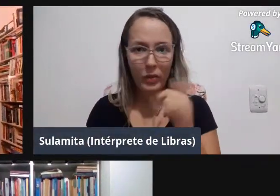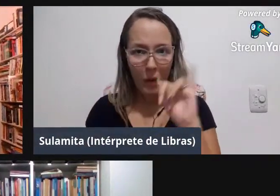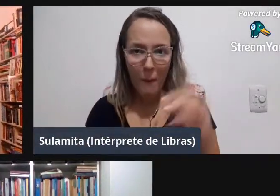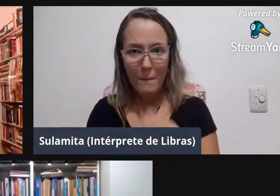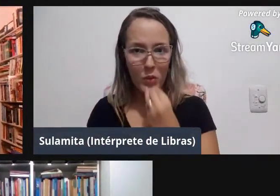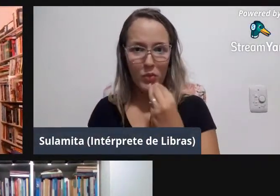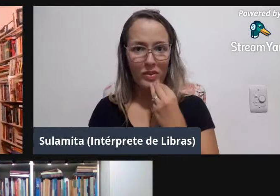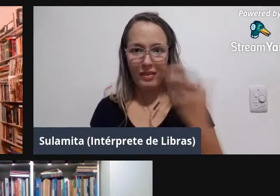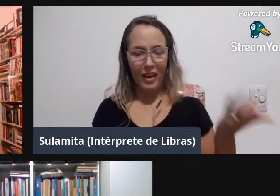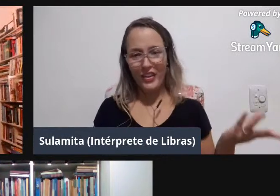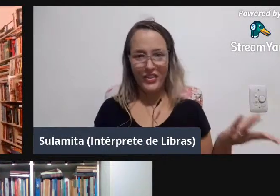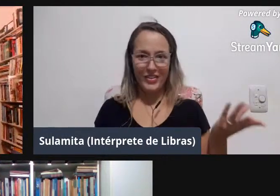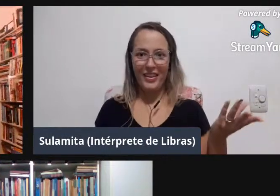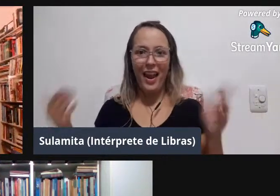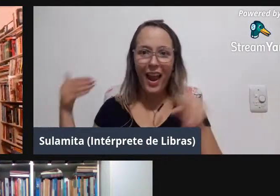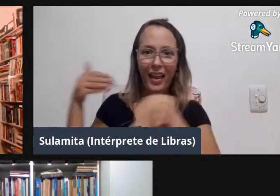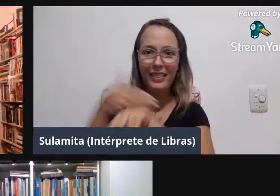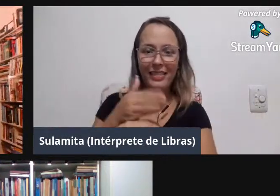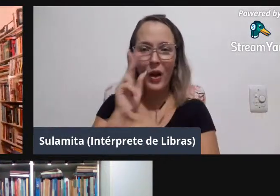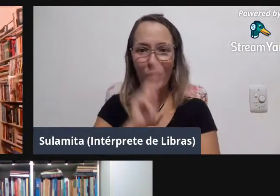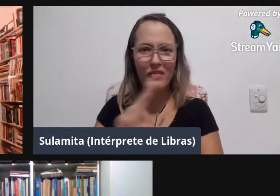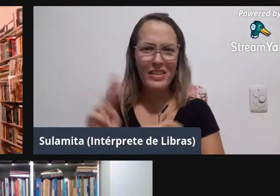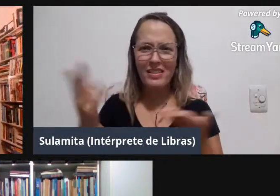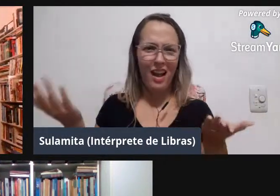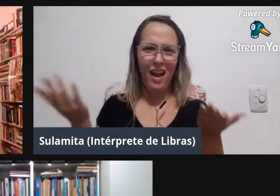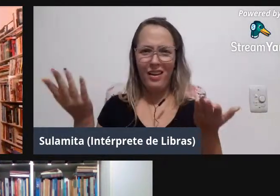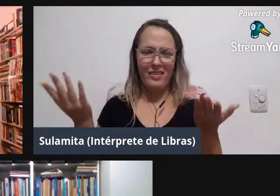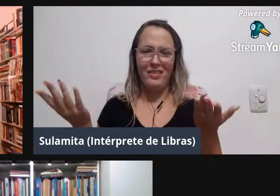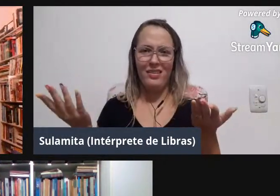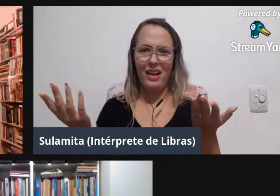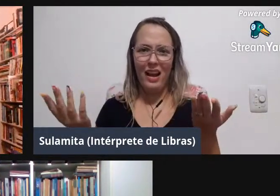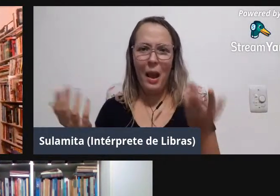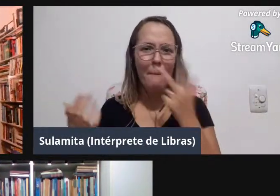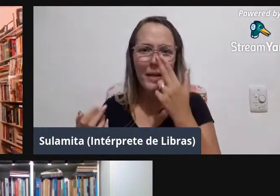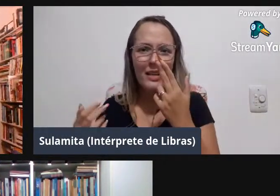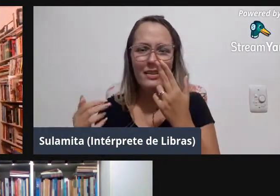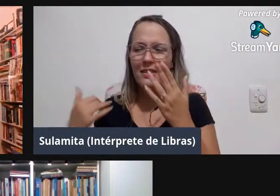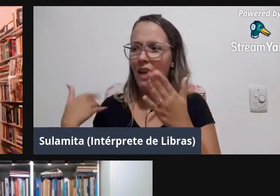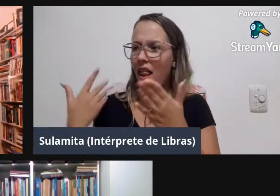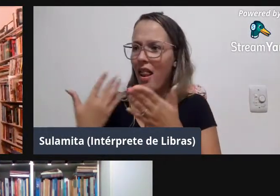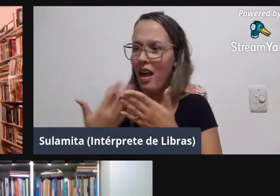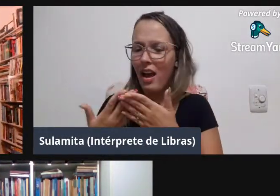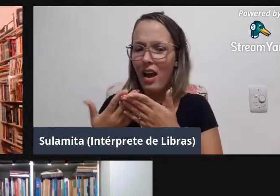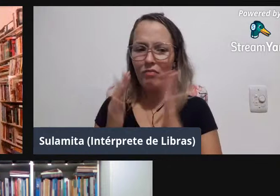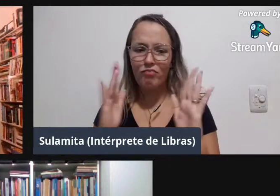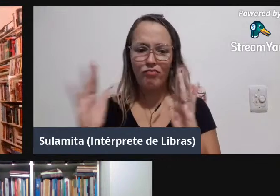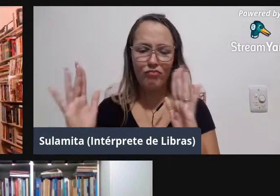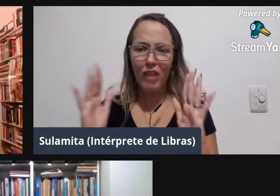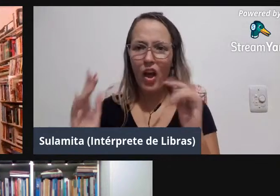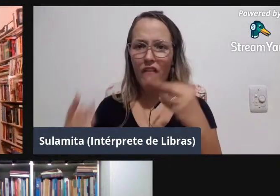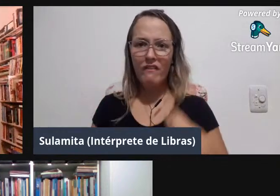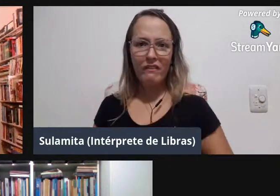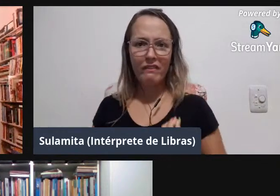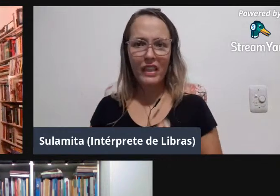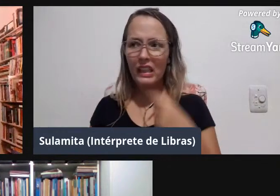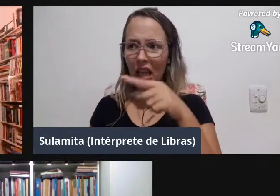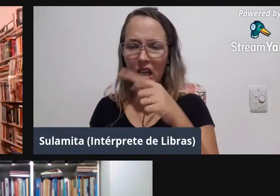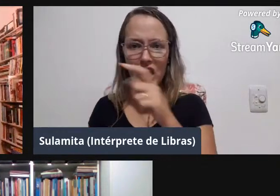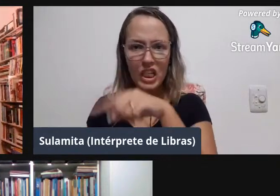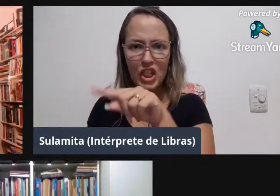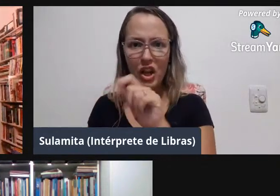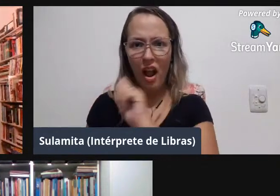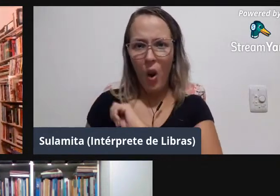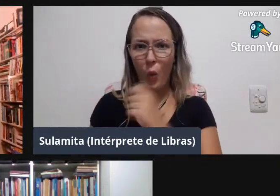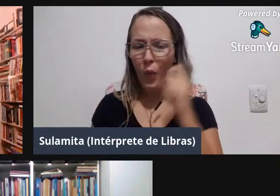oportunidade de ir para a universidade, faria parte, né, da sua trajetória de vida? Então, eu fico pensando nisso, né, para a gente pensar mesmo